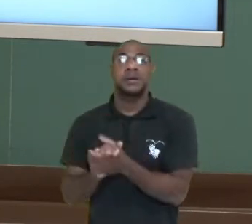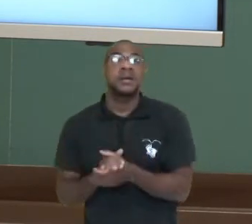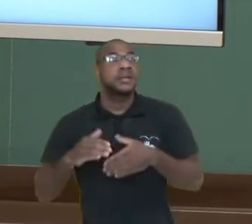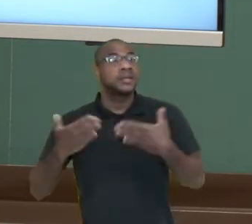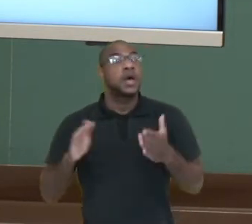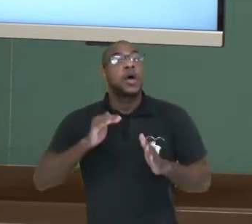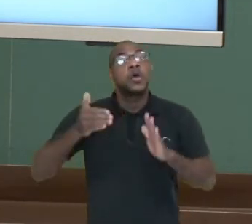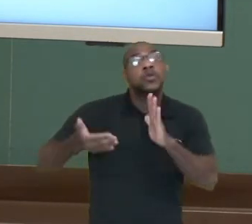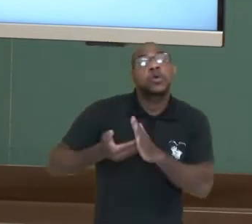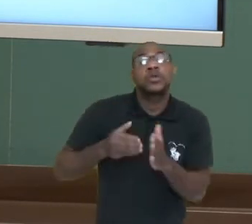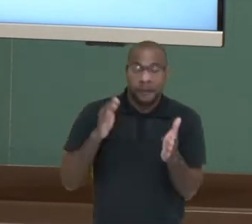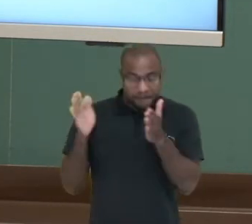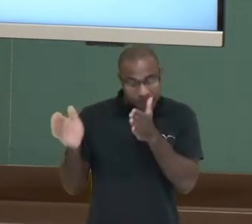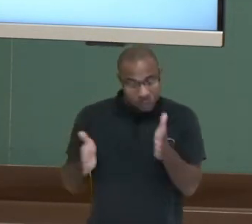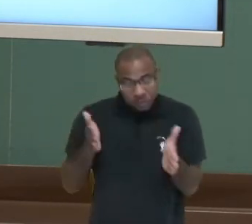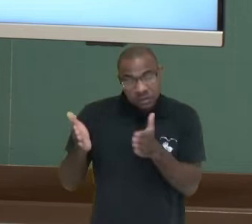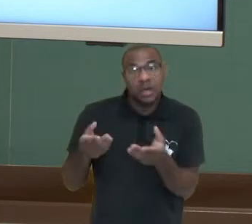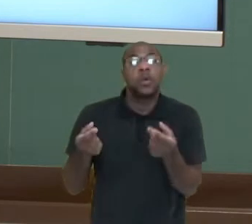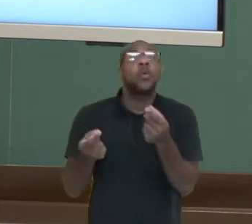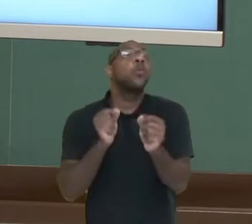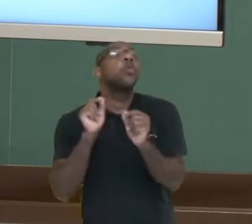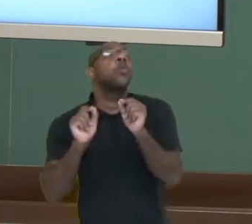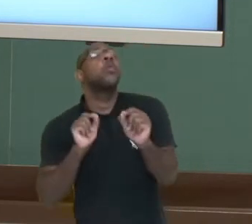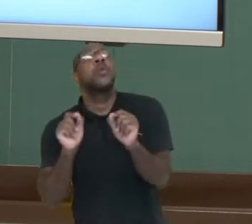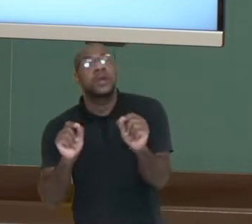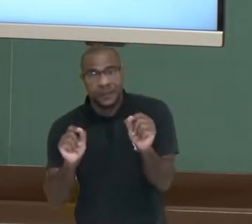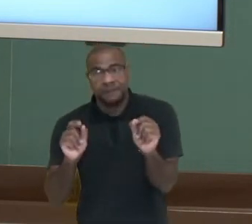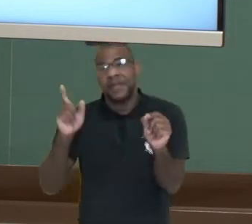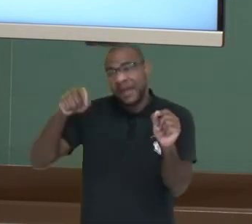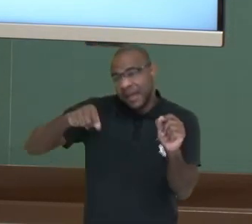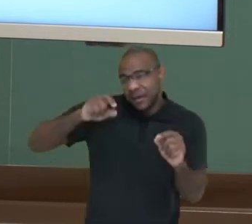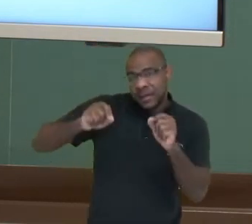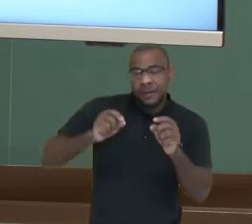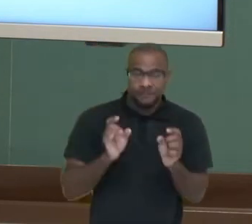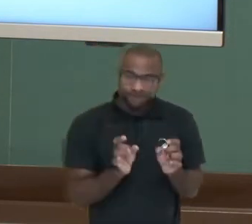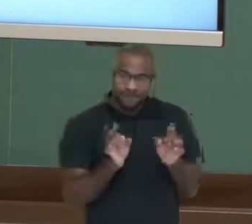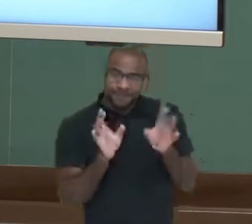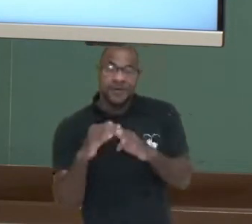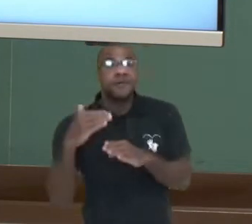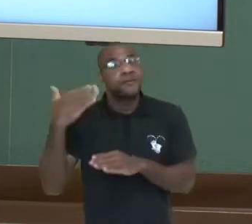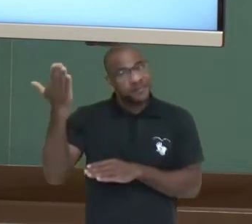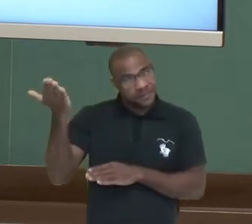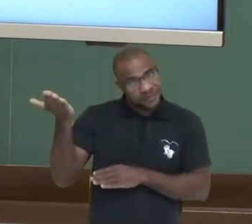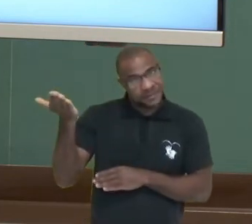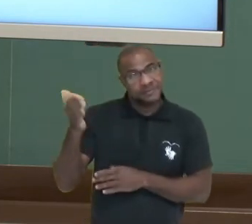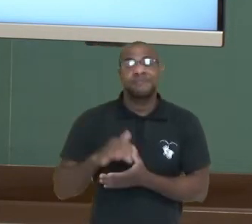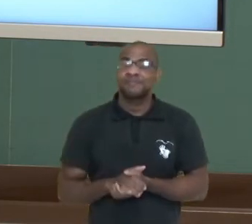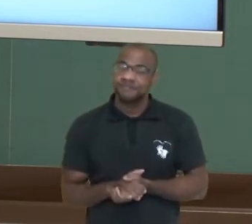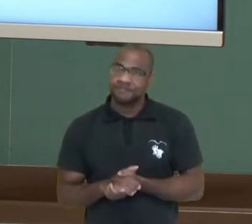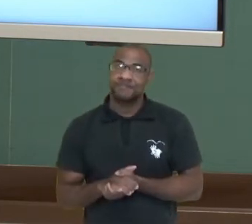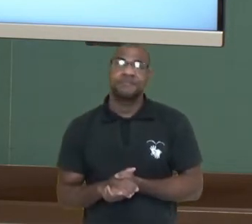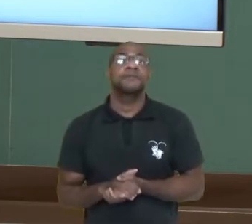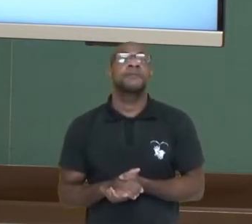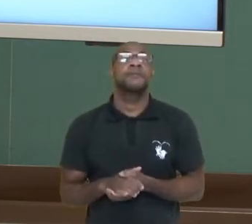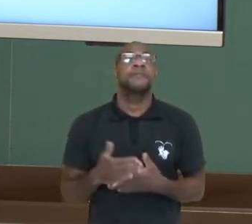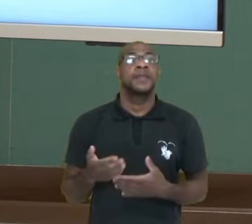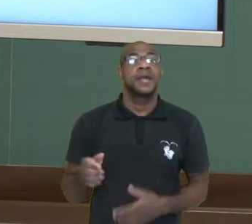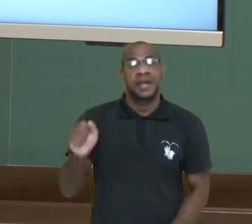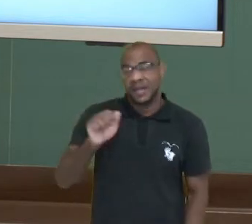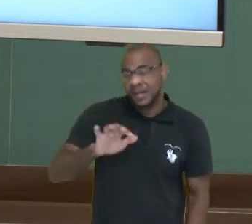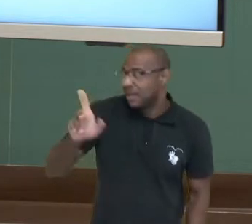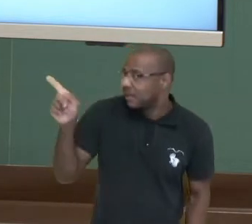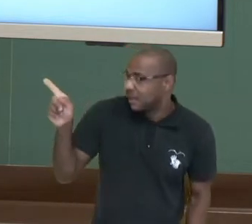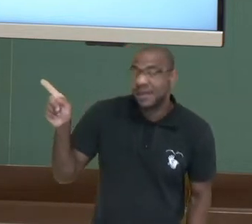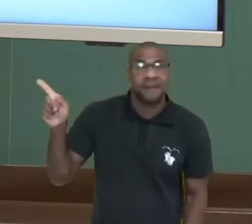essa produção visa o mercado externo, mas também o mercado interno, ok? Essa